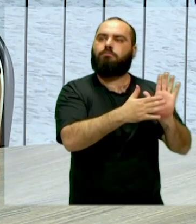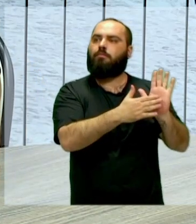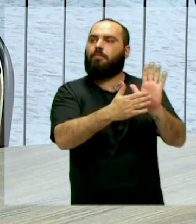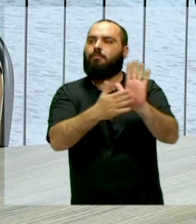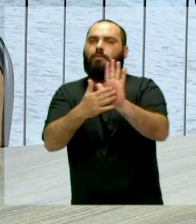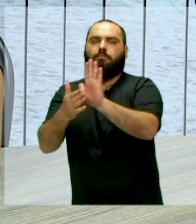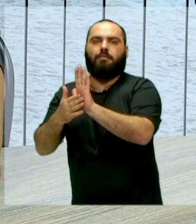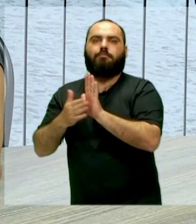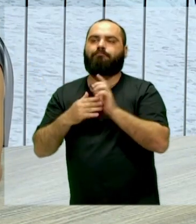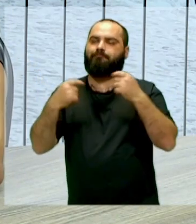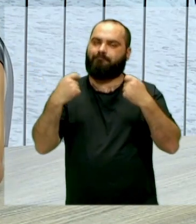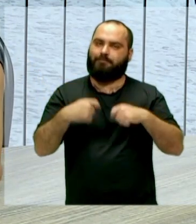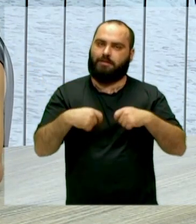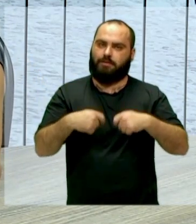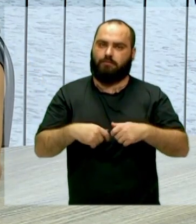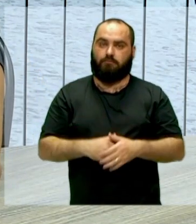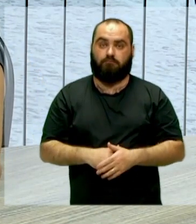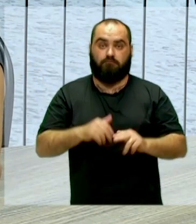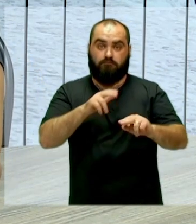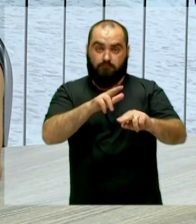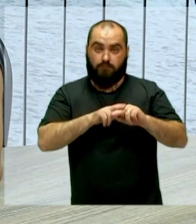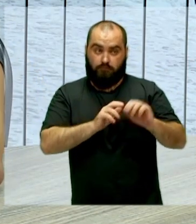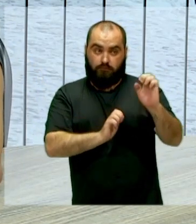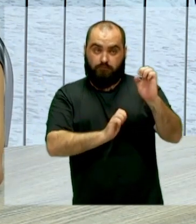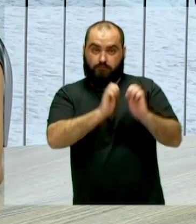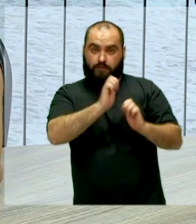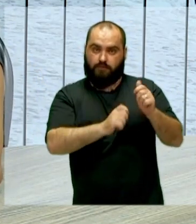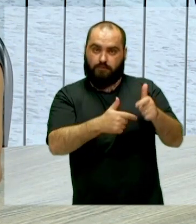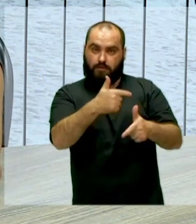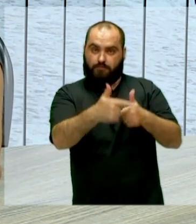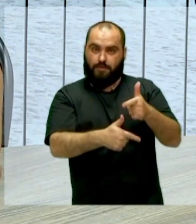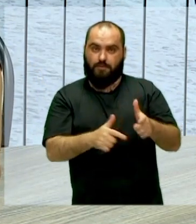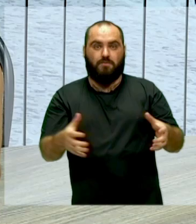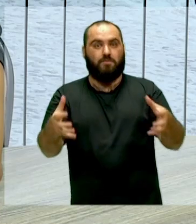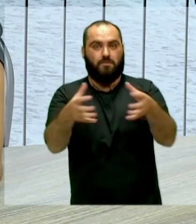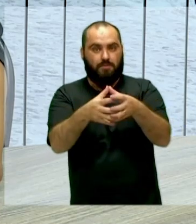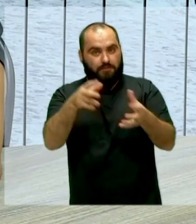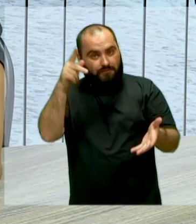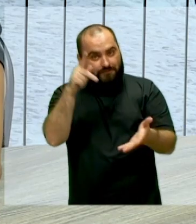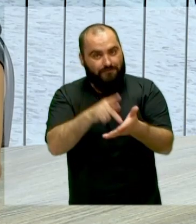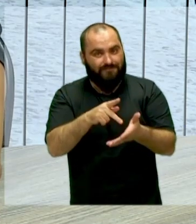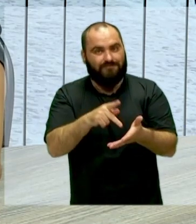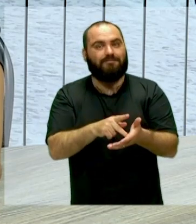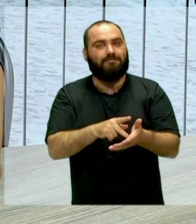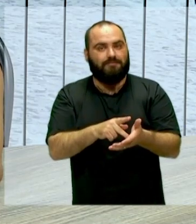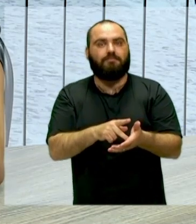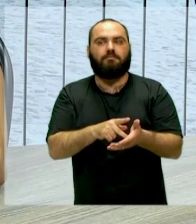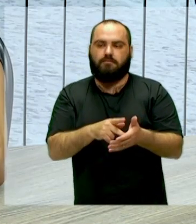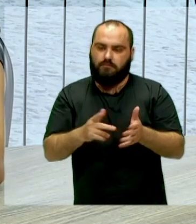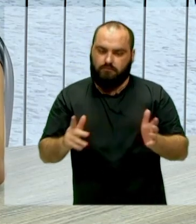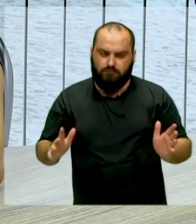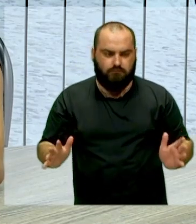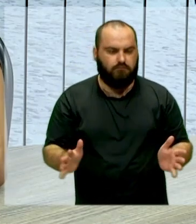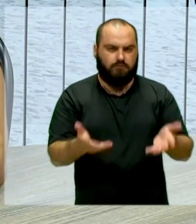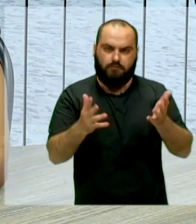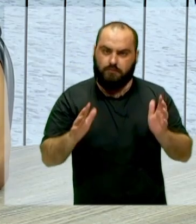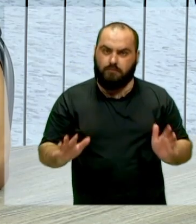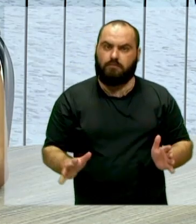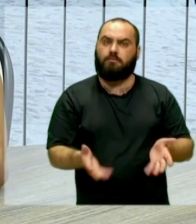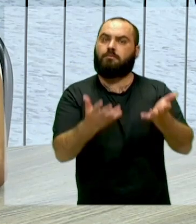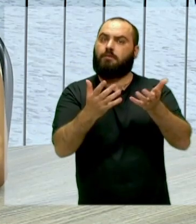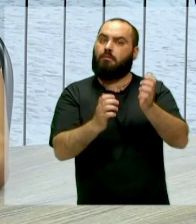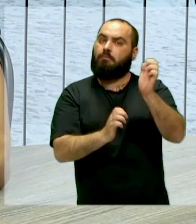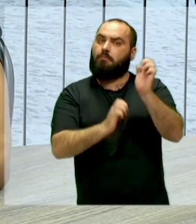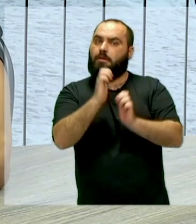essas ações então o coletivo trabalha de forma coletiva mesmo né enaltecendo esse trabalho anual das empresas